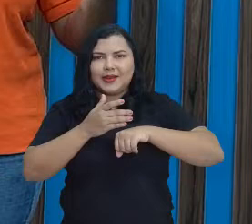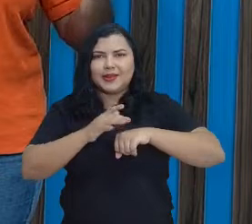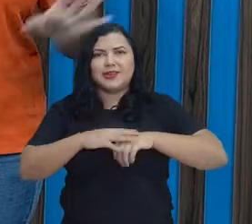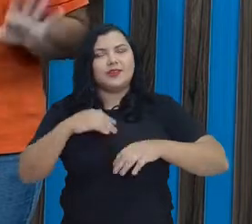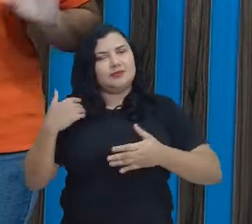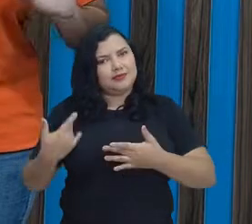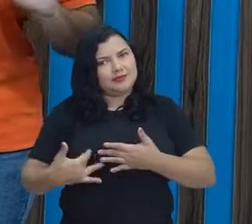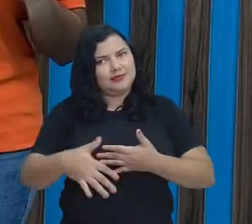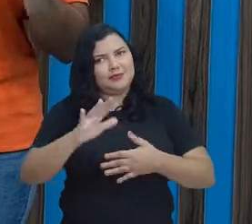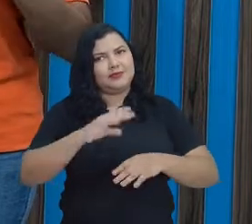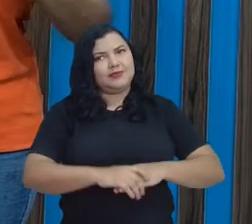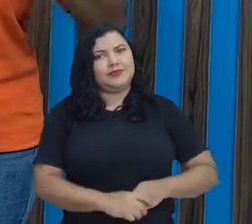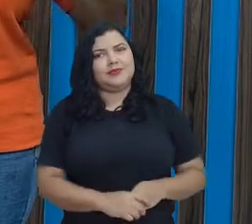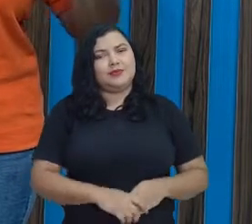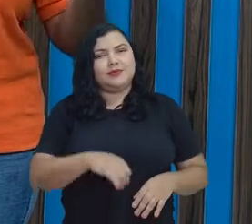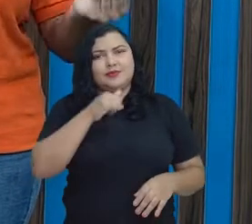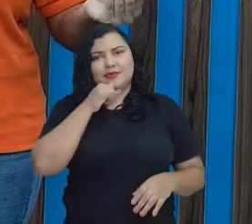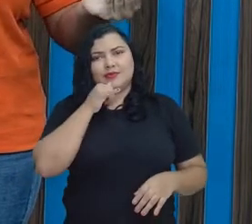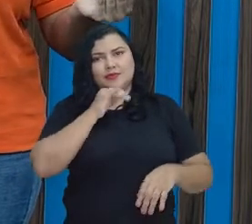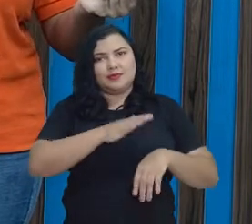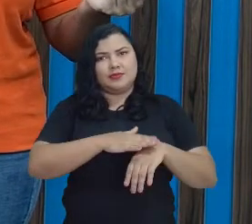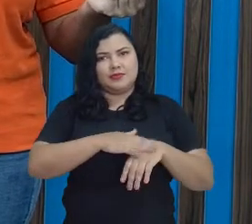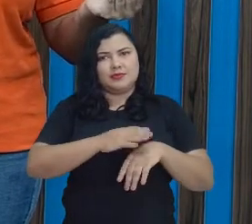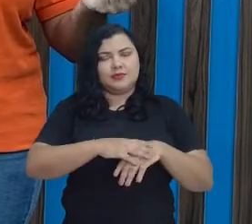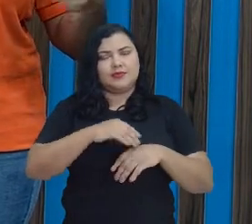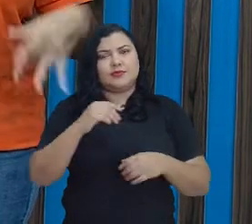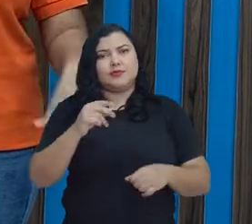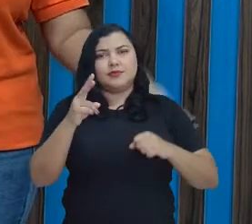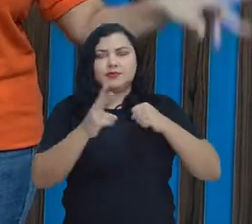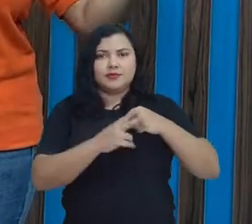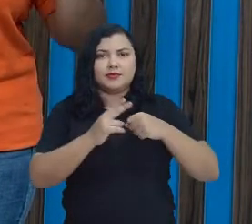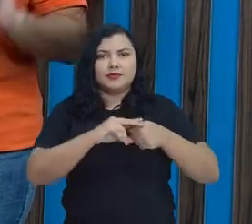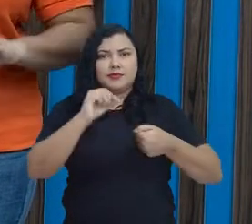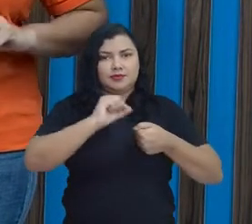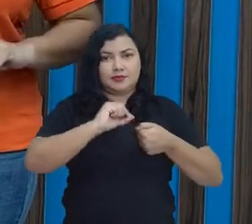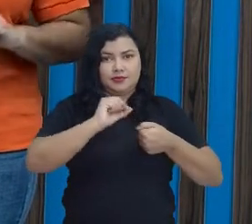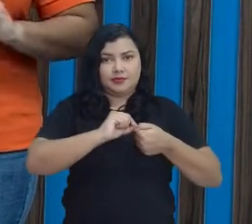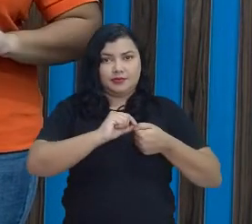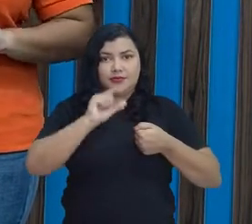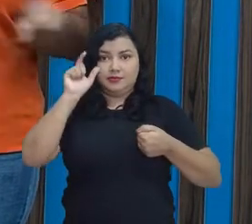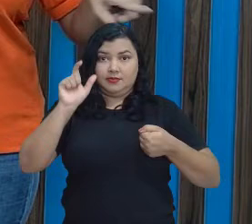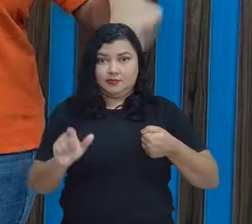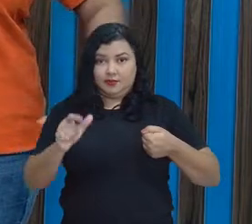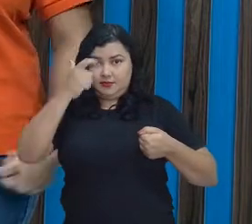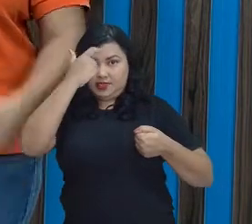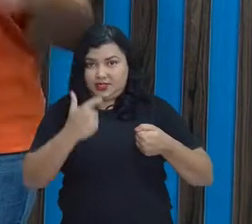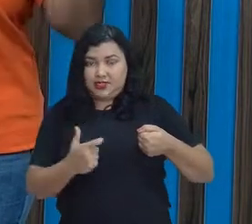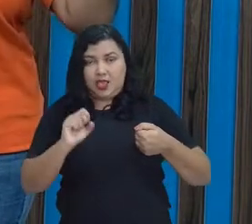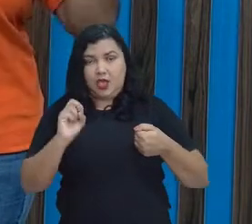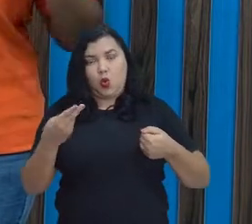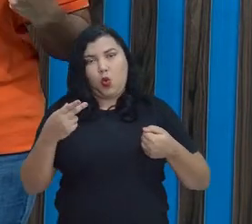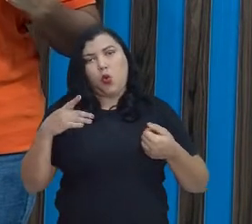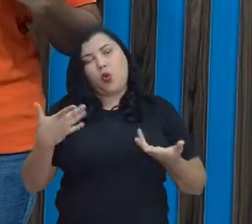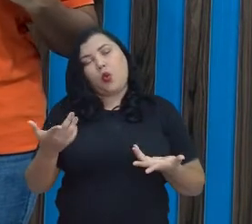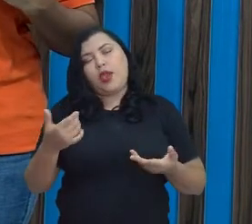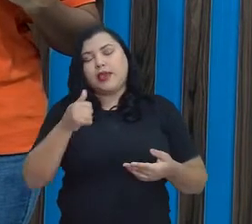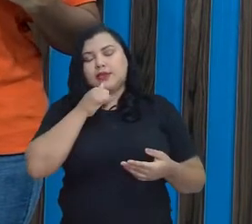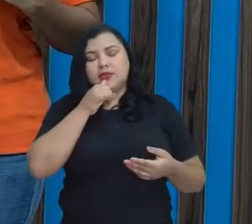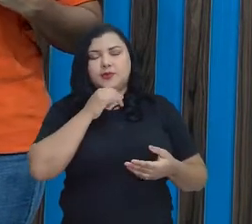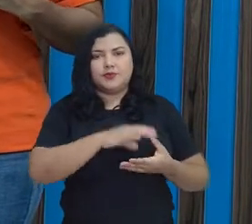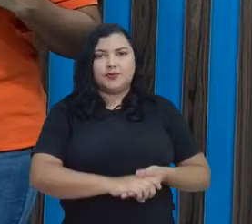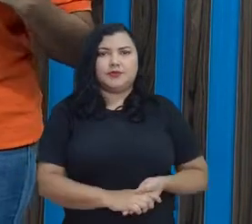vai. Quando o verbo fazer, ser ou estar, indicar em tempo cronológico. Então, faz 20